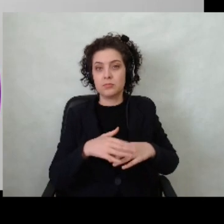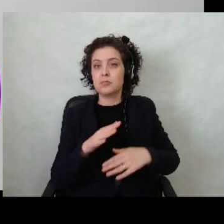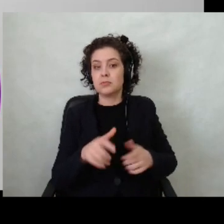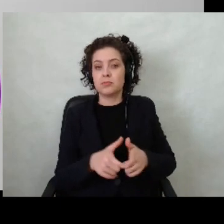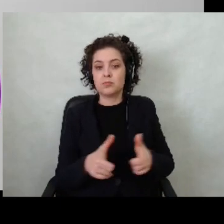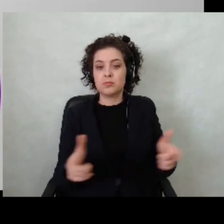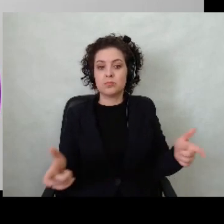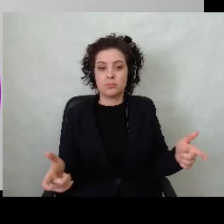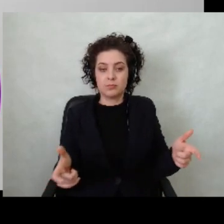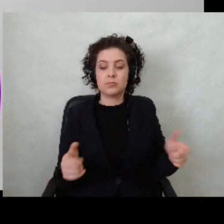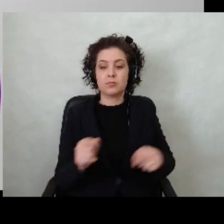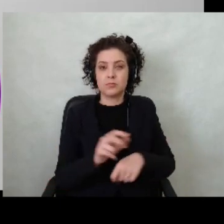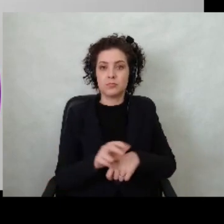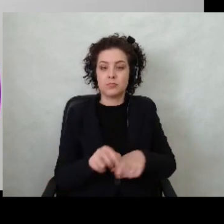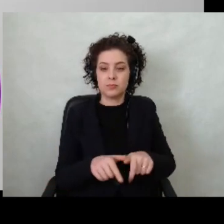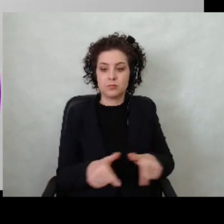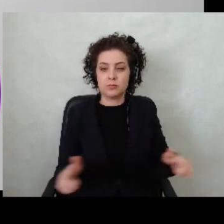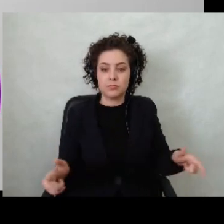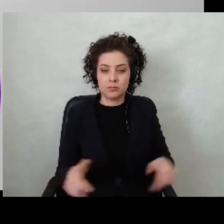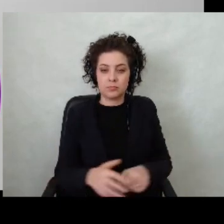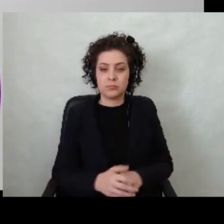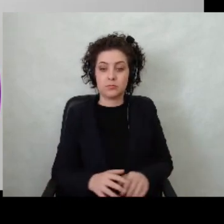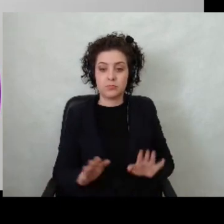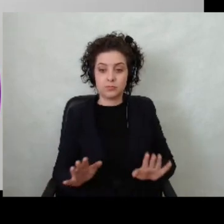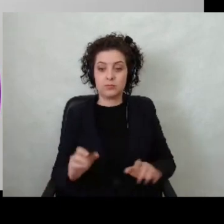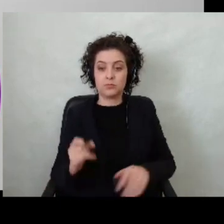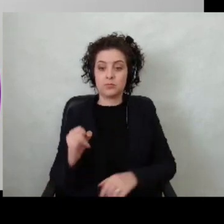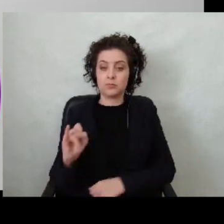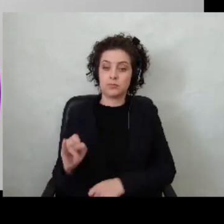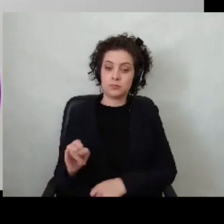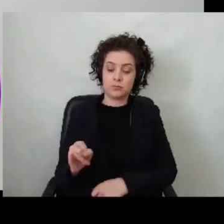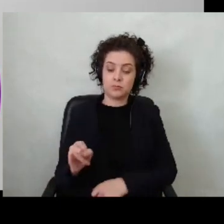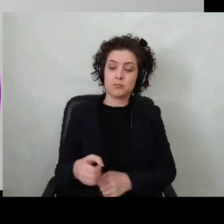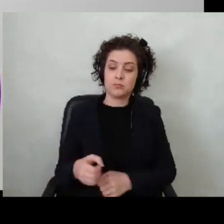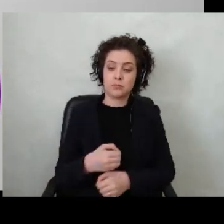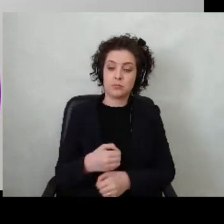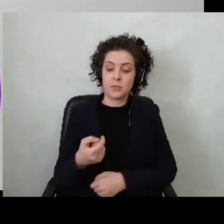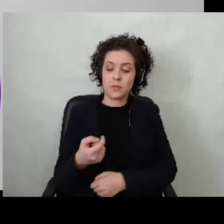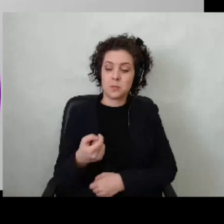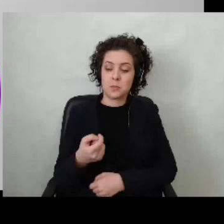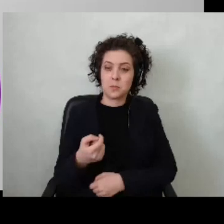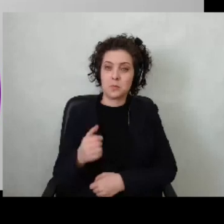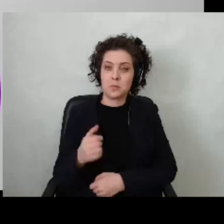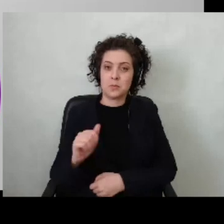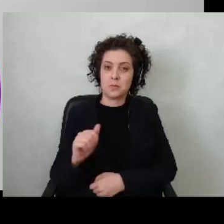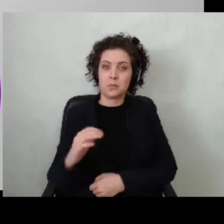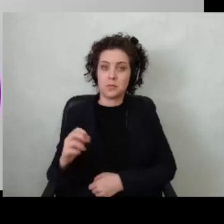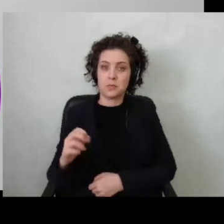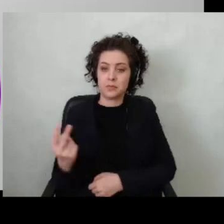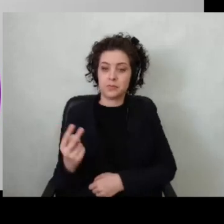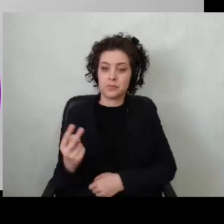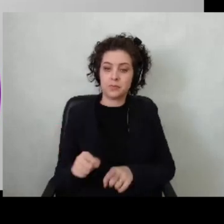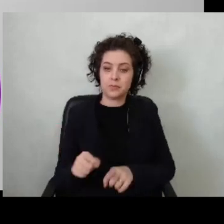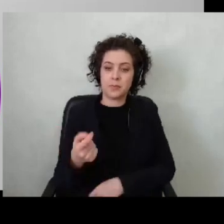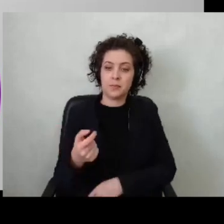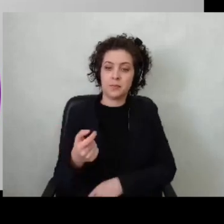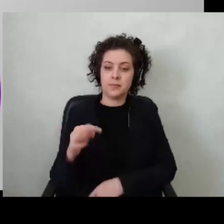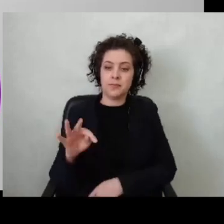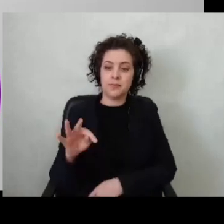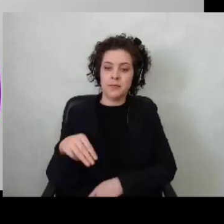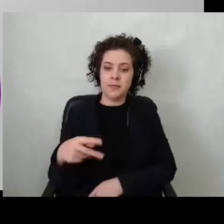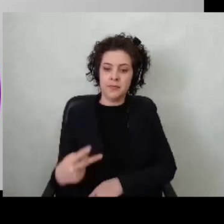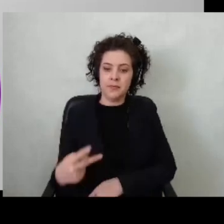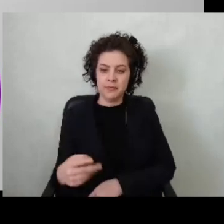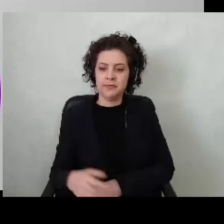Em contrapartida, se as células não expressam pouca ACE2 e pouca TMP, que é o caso da REC e da SH,